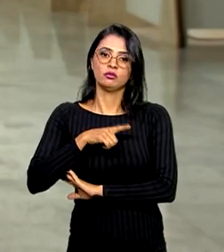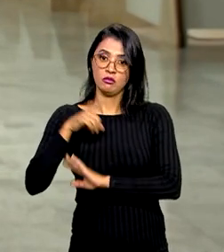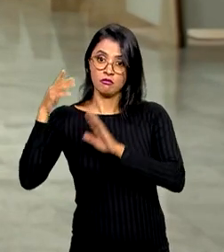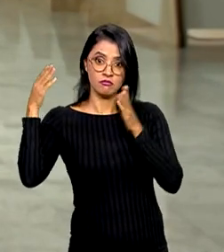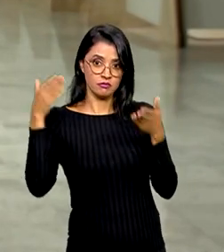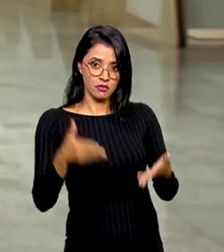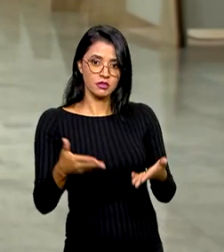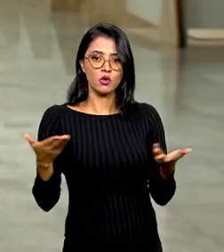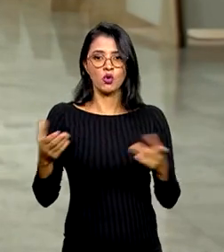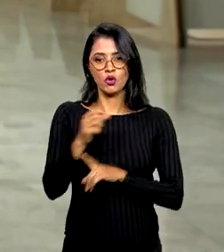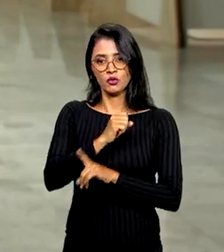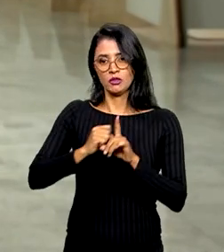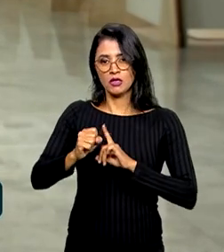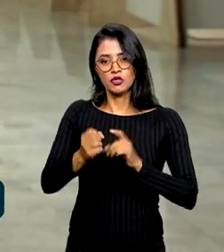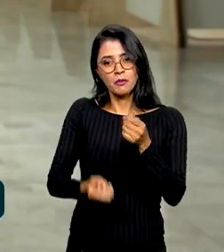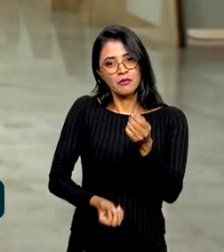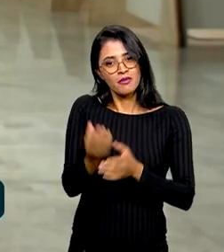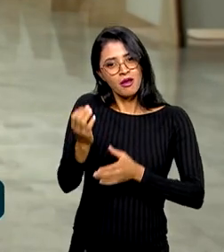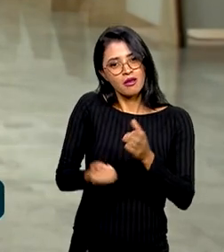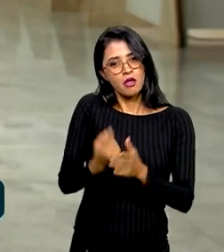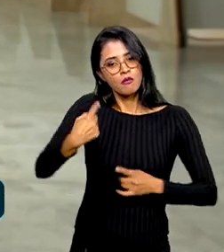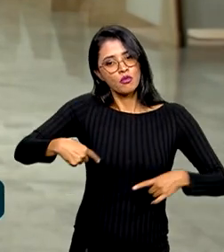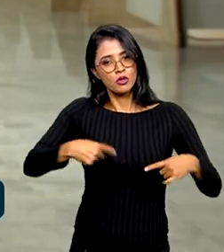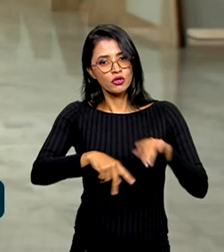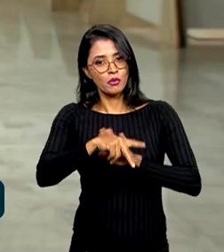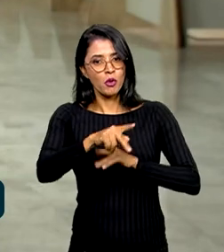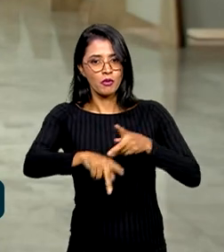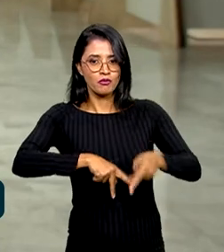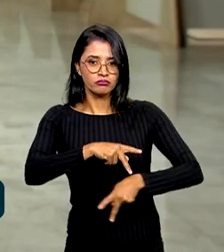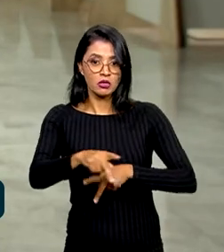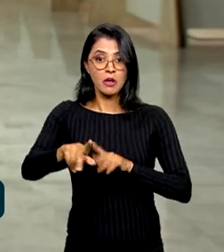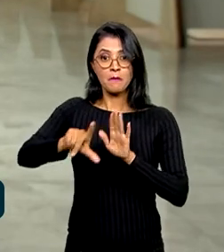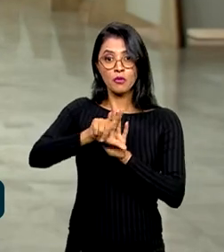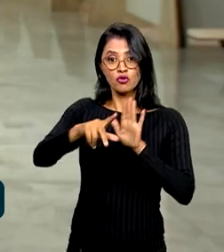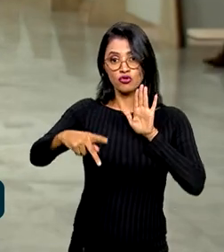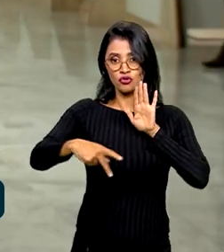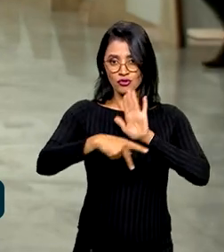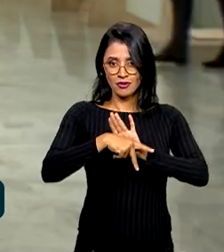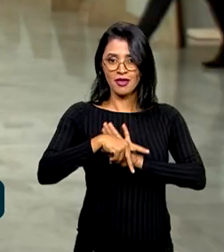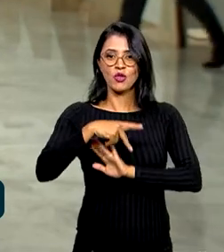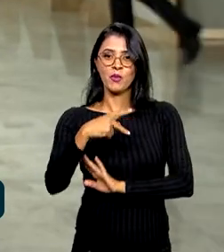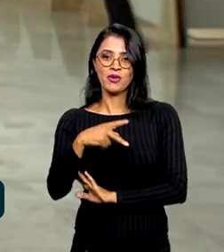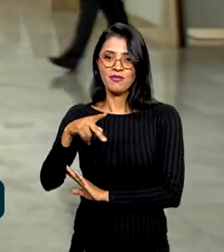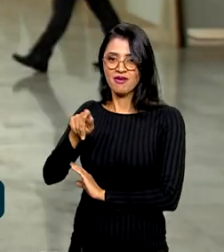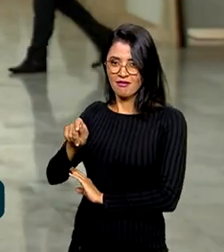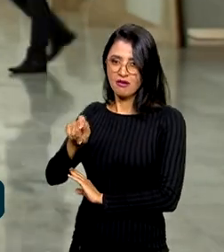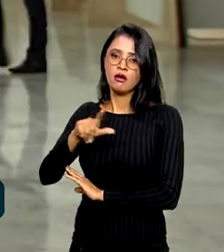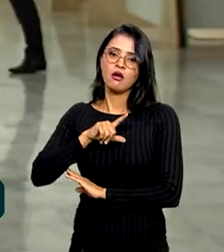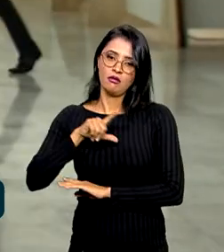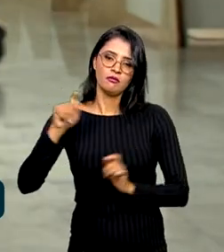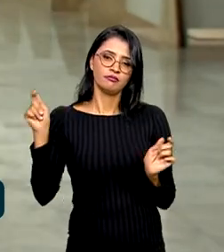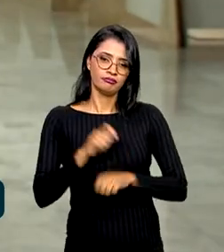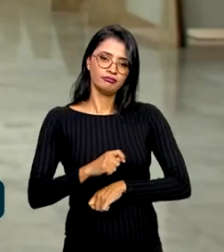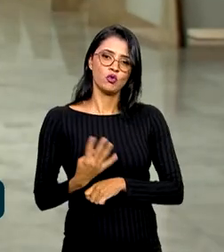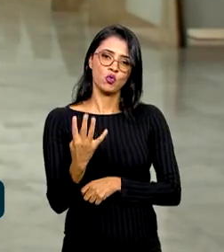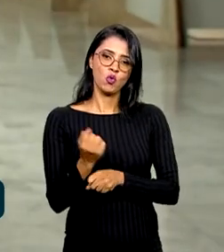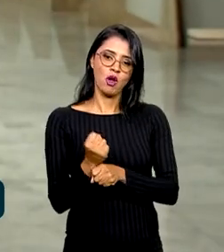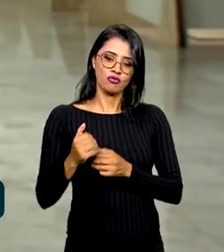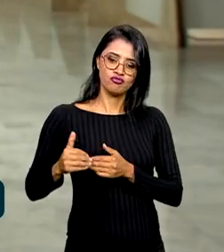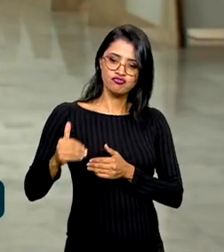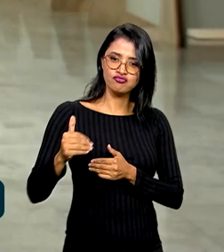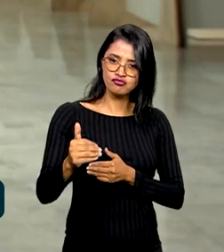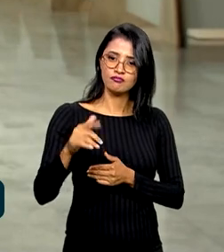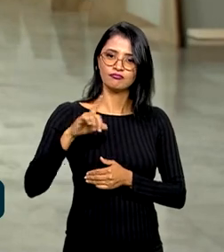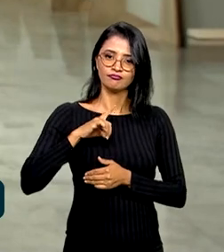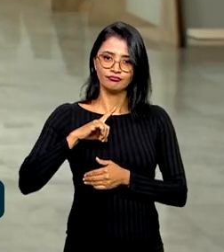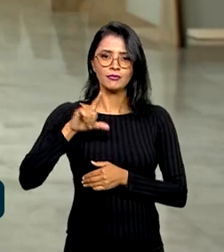da sociedade na elaboração de políticas públicas, o projeto de lei do Plano Plurianual vale para os próximos 4 anos